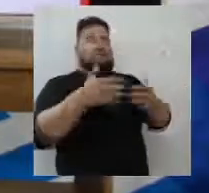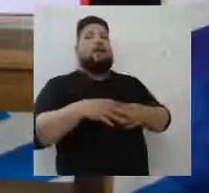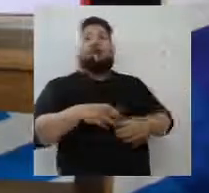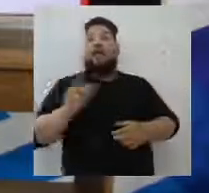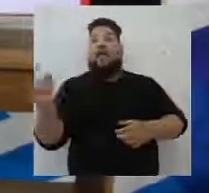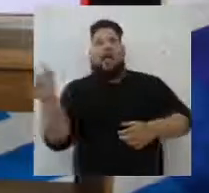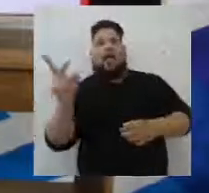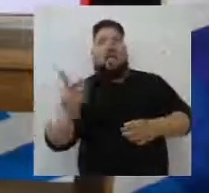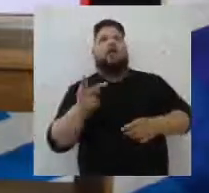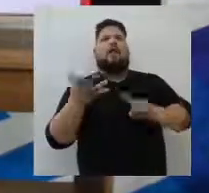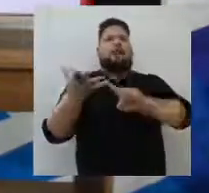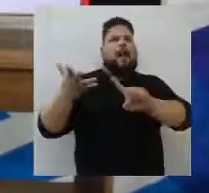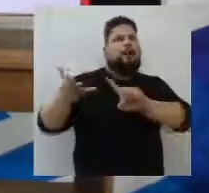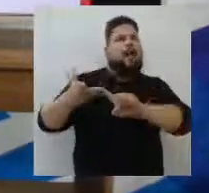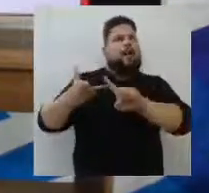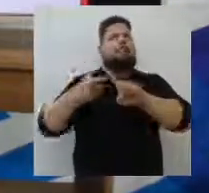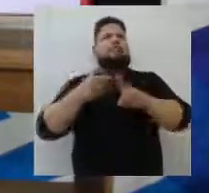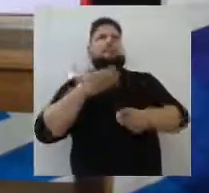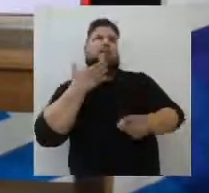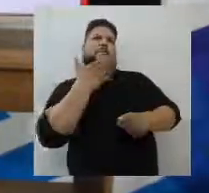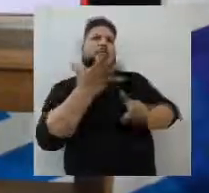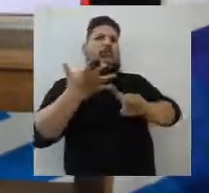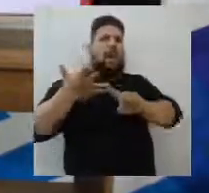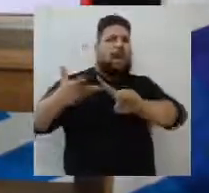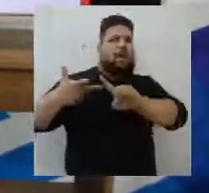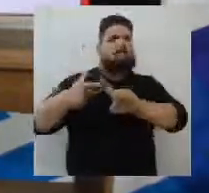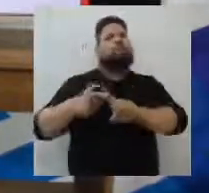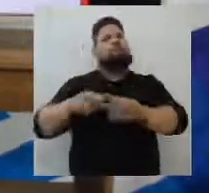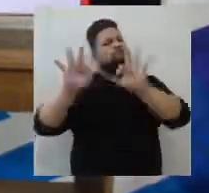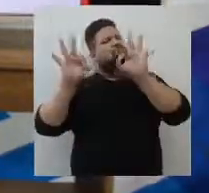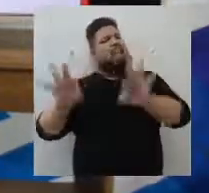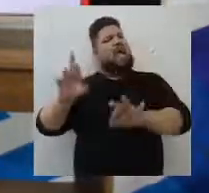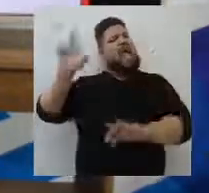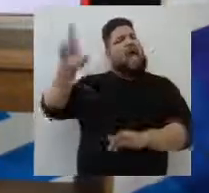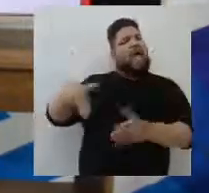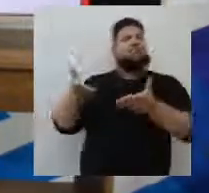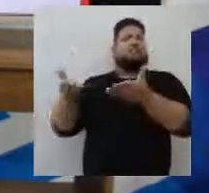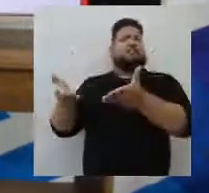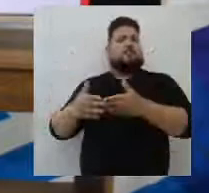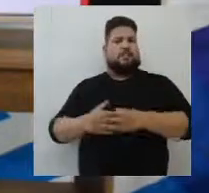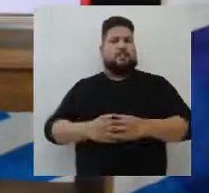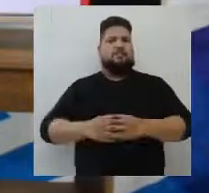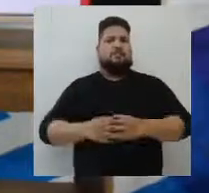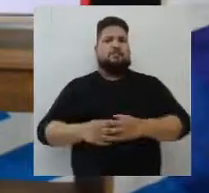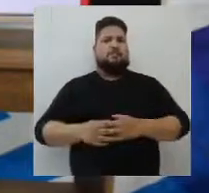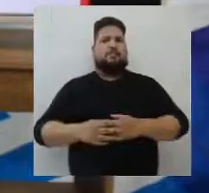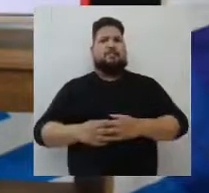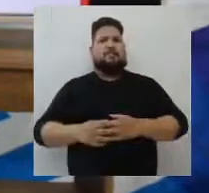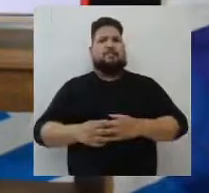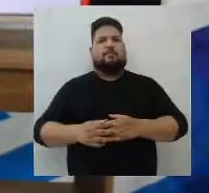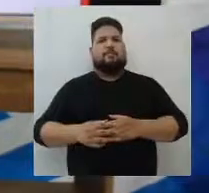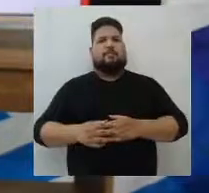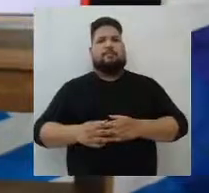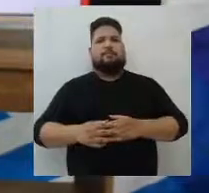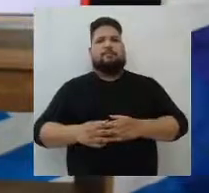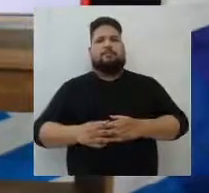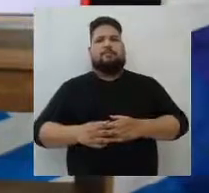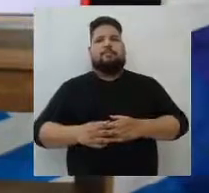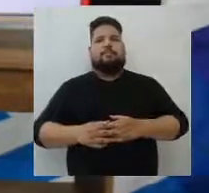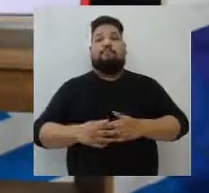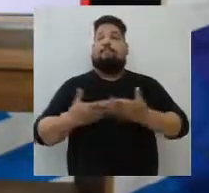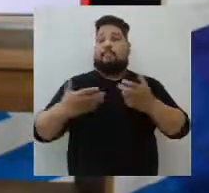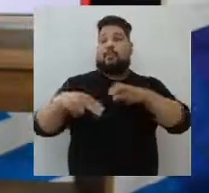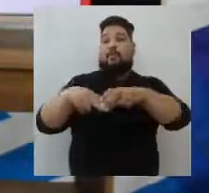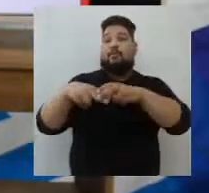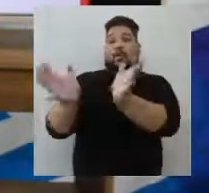reivindicações feitas pelos militares naquele momento eram válidas. Tá bem? Então, é graças